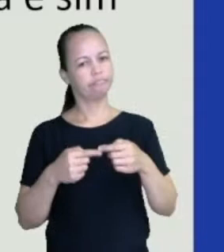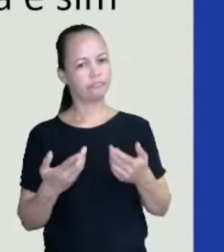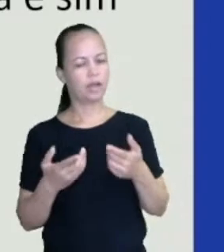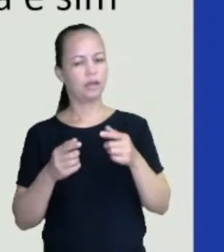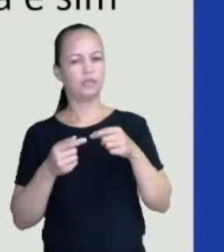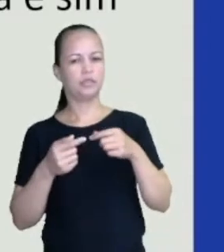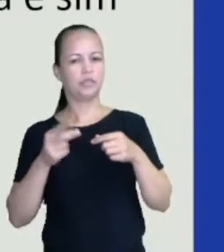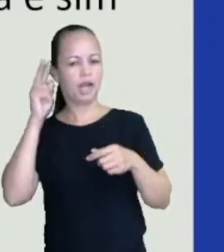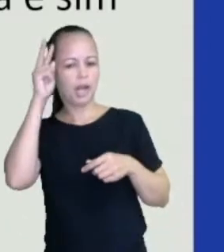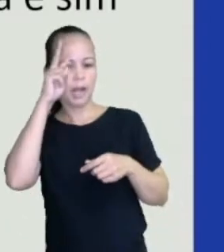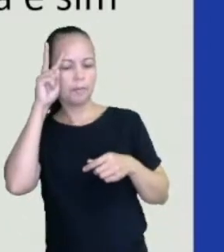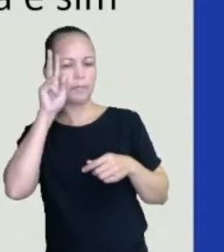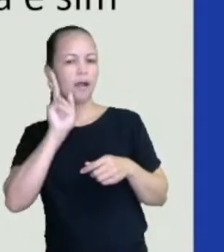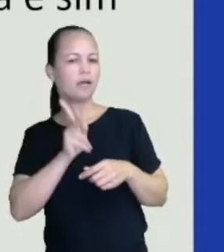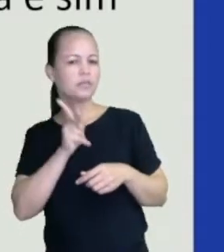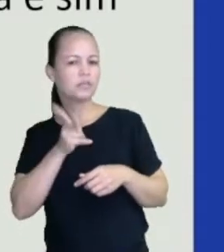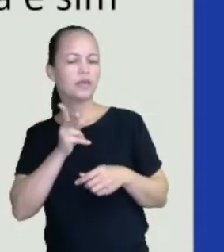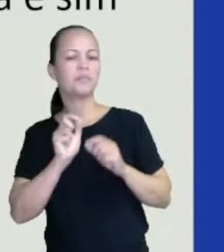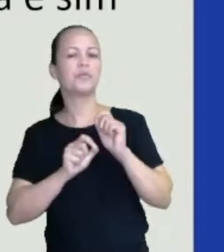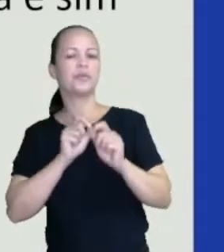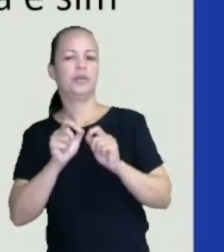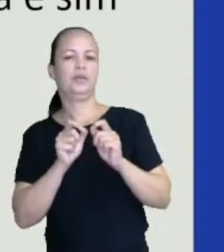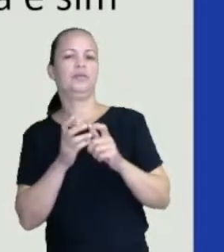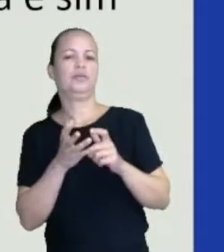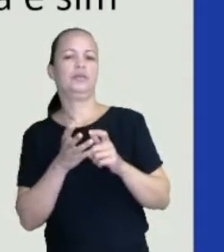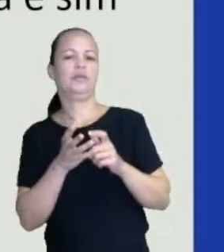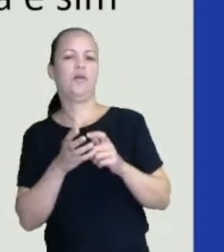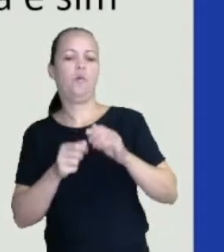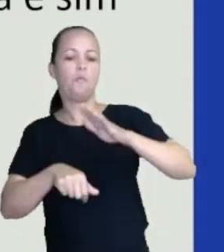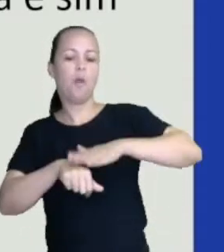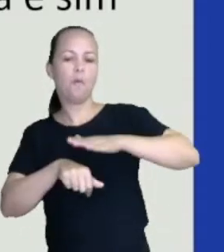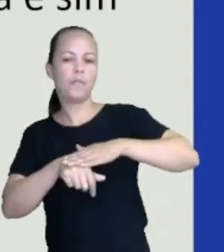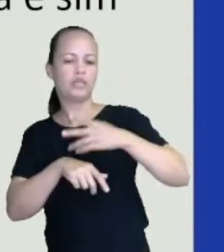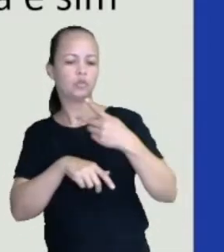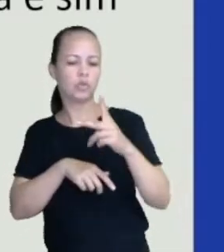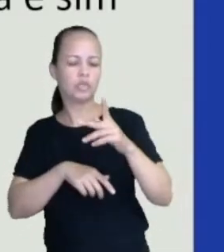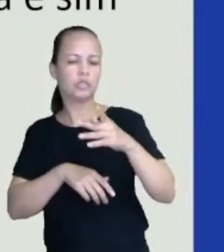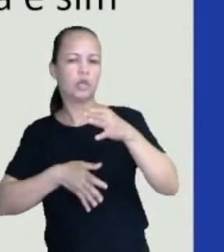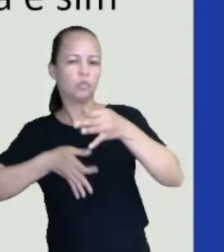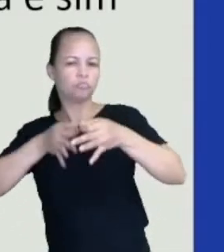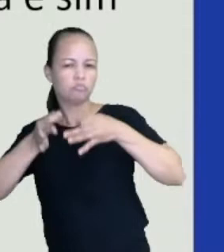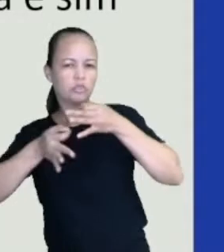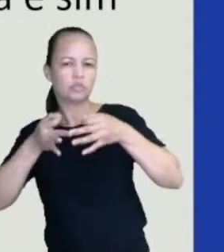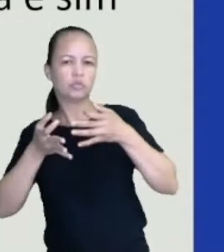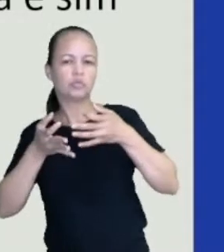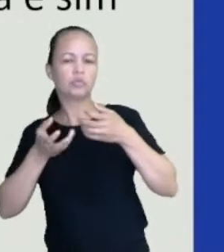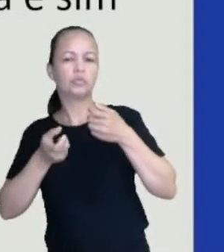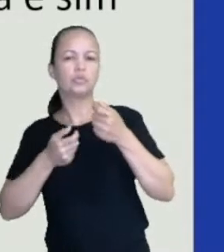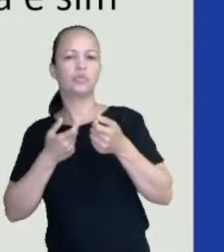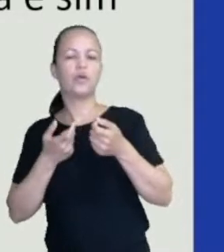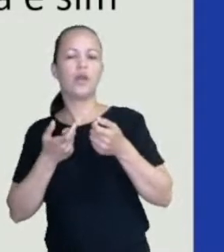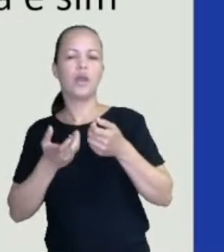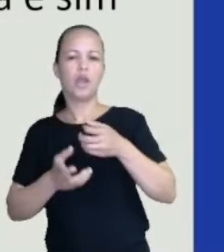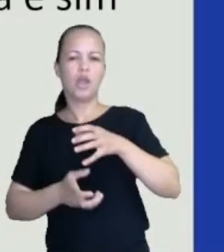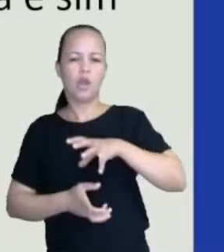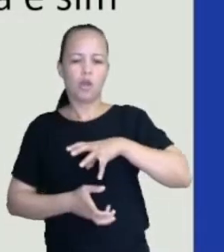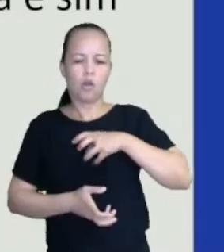sempre lembrar que no momento em que o seu discurso ele for ofensivo,